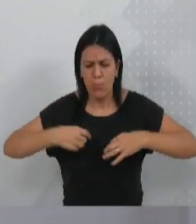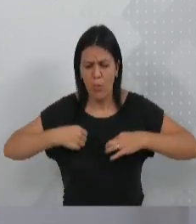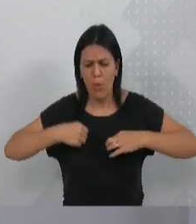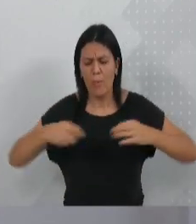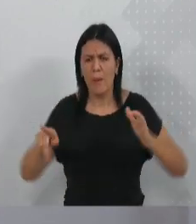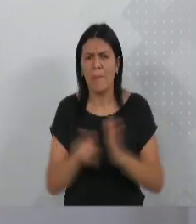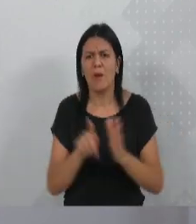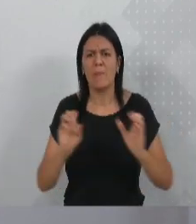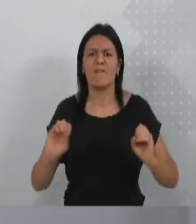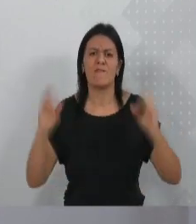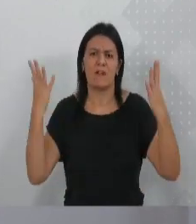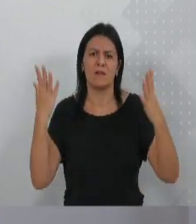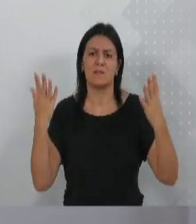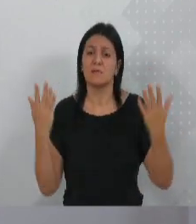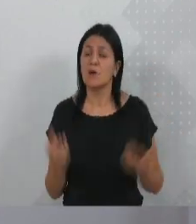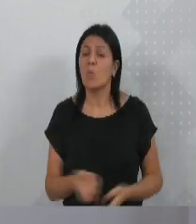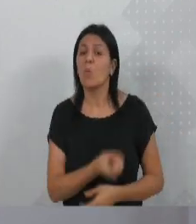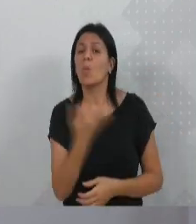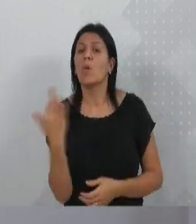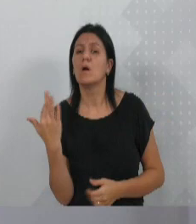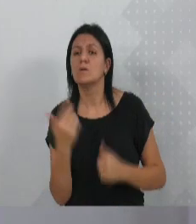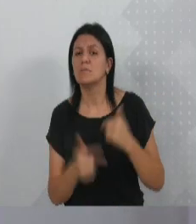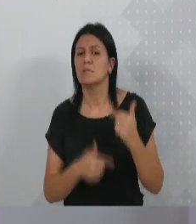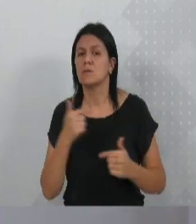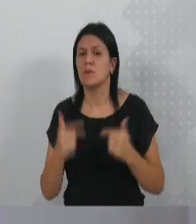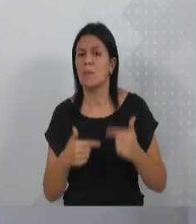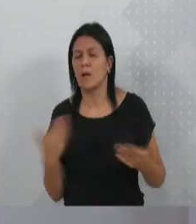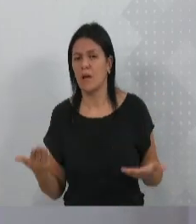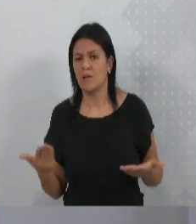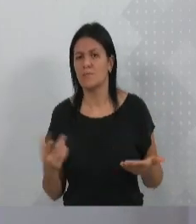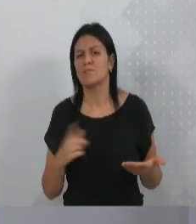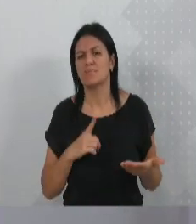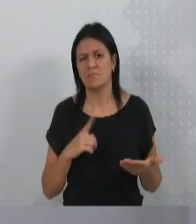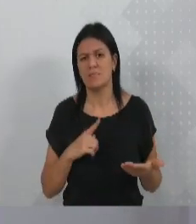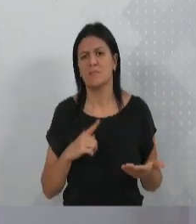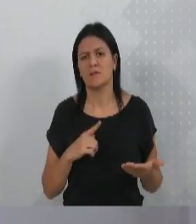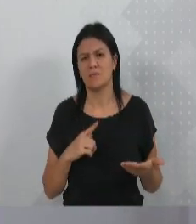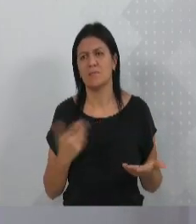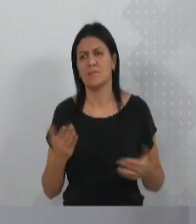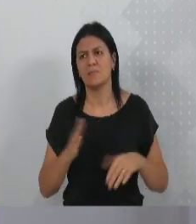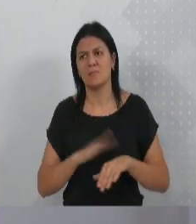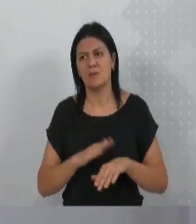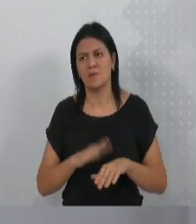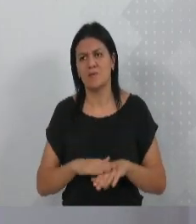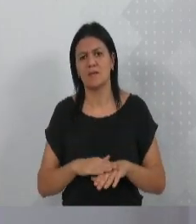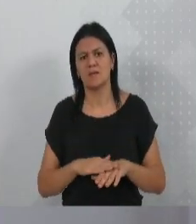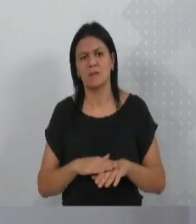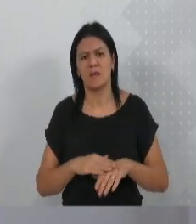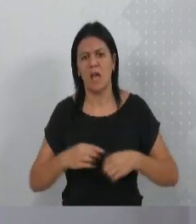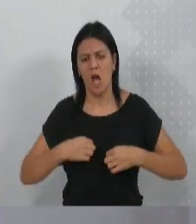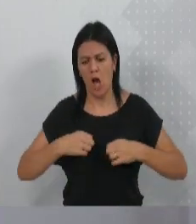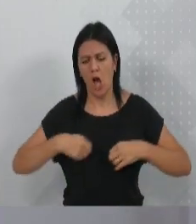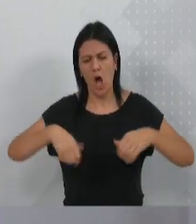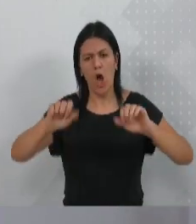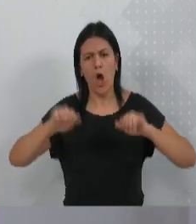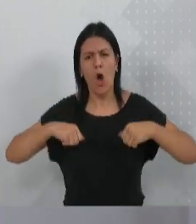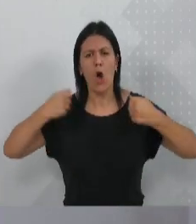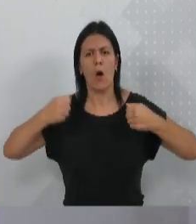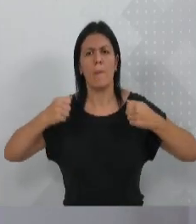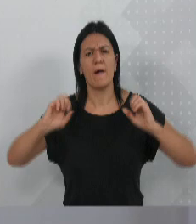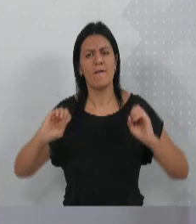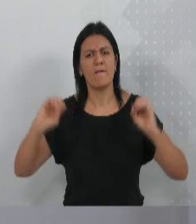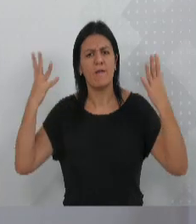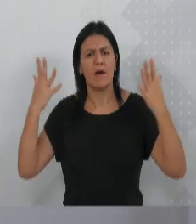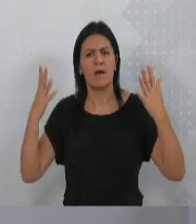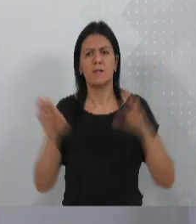nossas eh facção nas nossas Confecções para est fazendo esse esse esse esses estag para para para para fazer